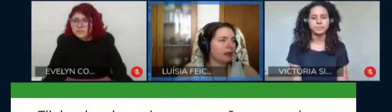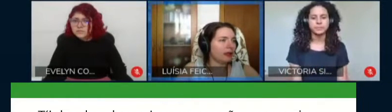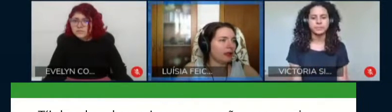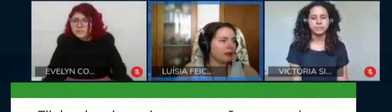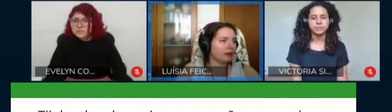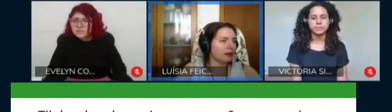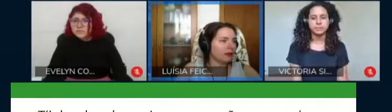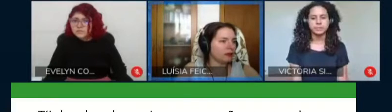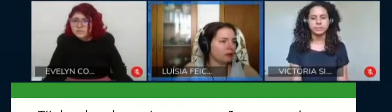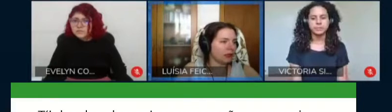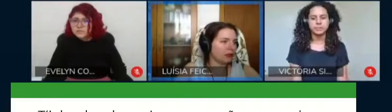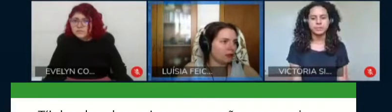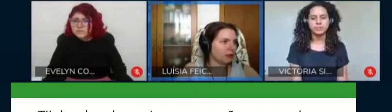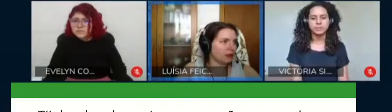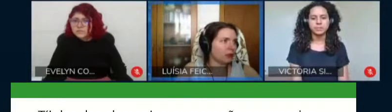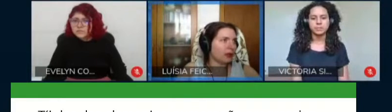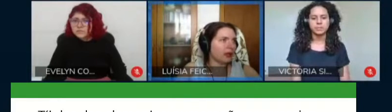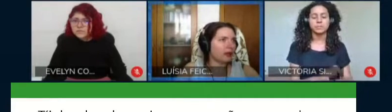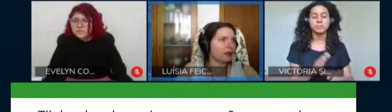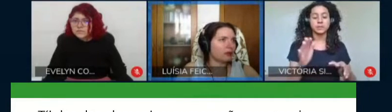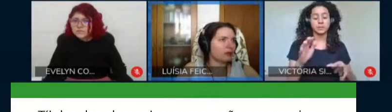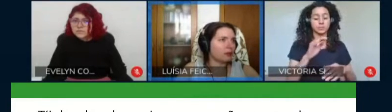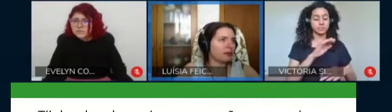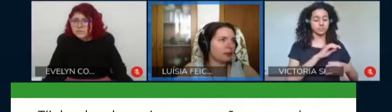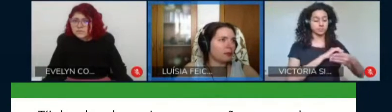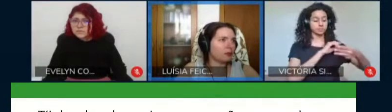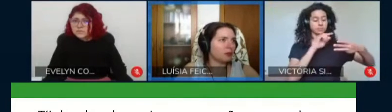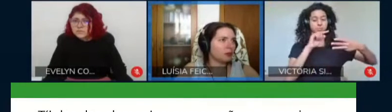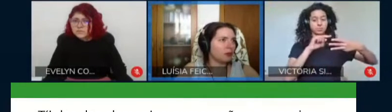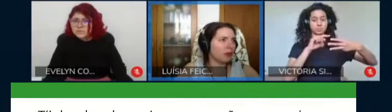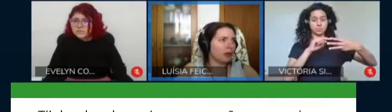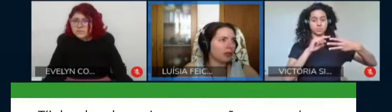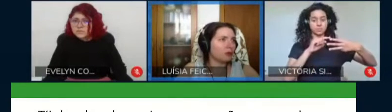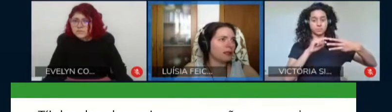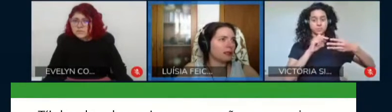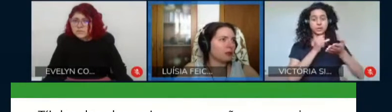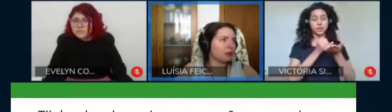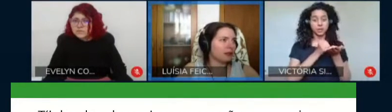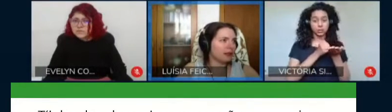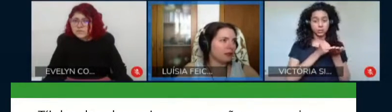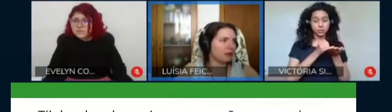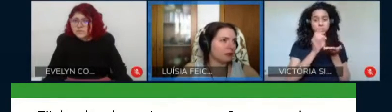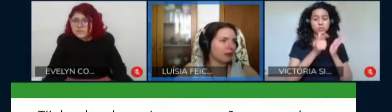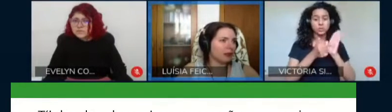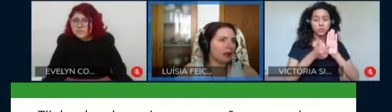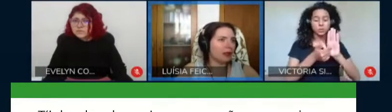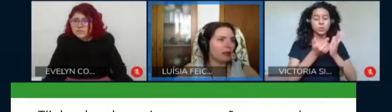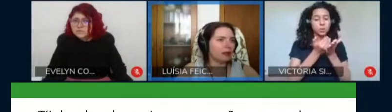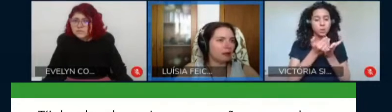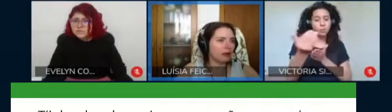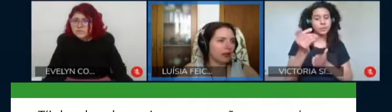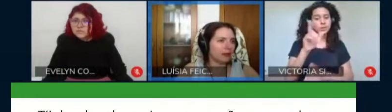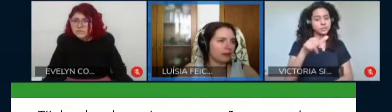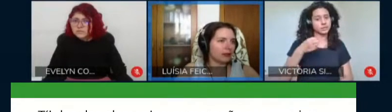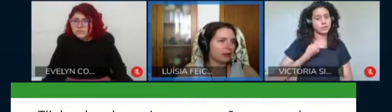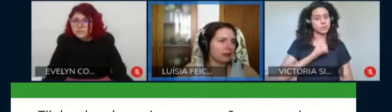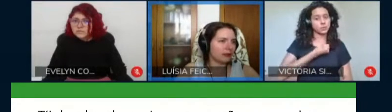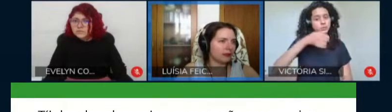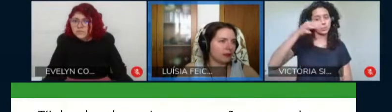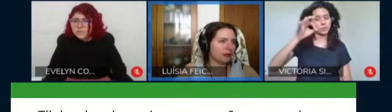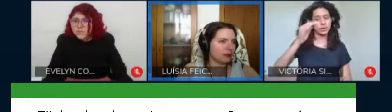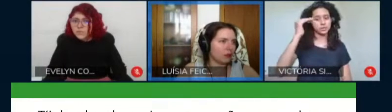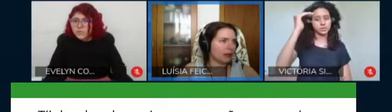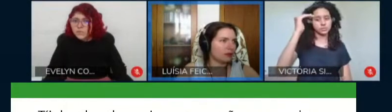E aqui, na introdução, é que nós começamos com a numeração progressiva, que é